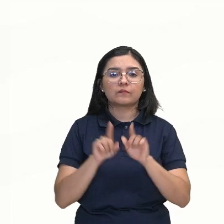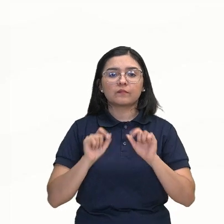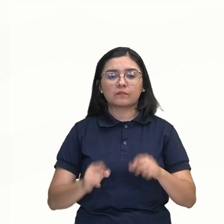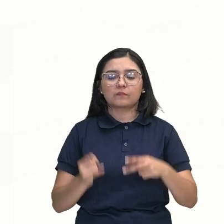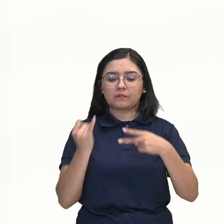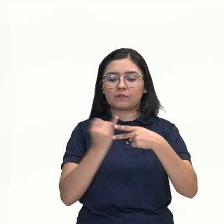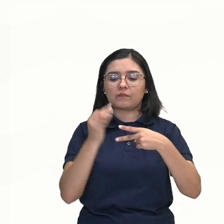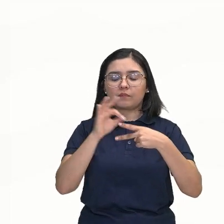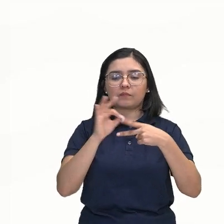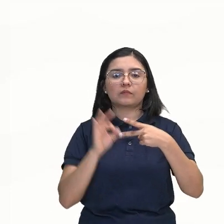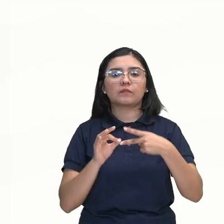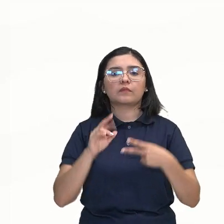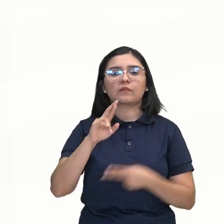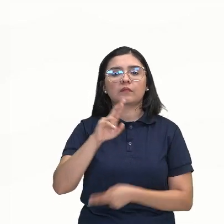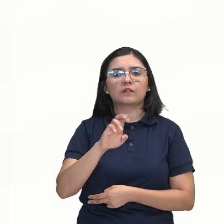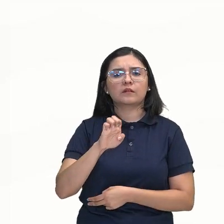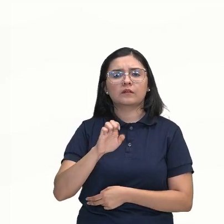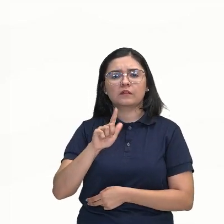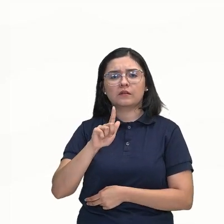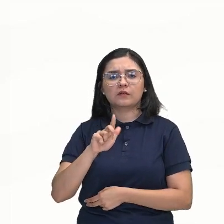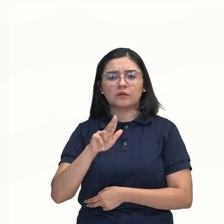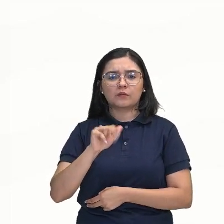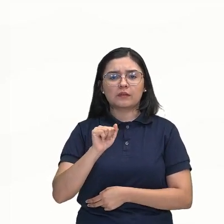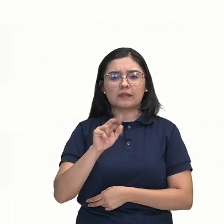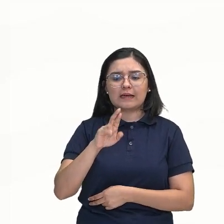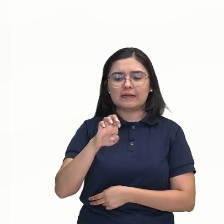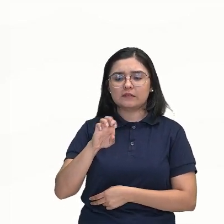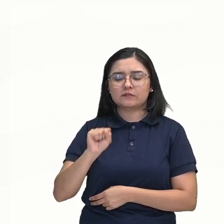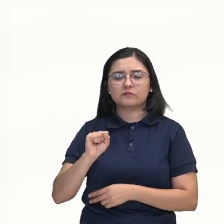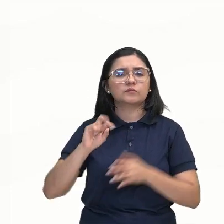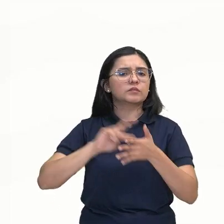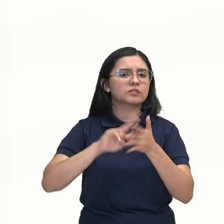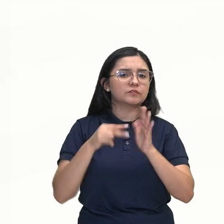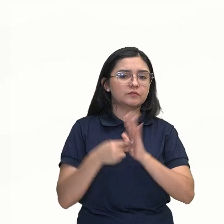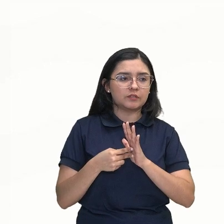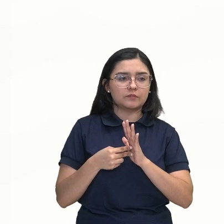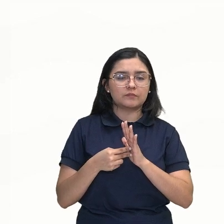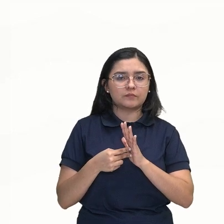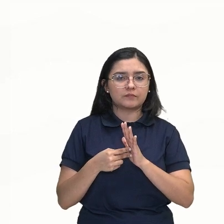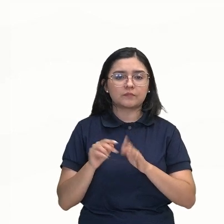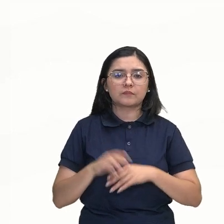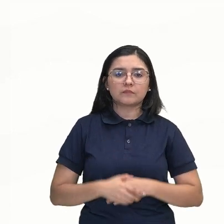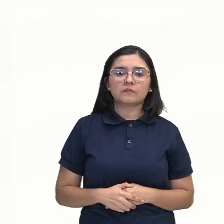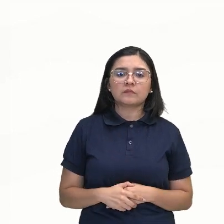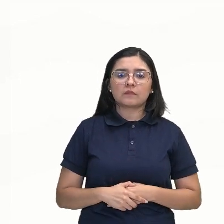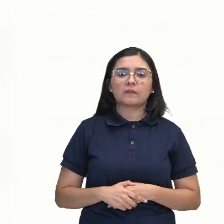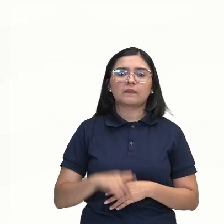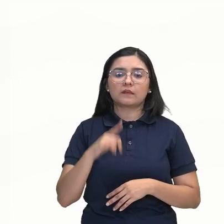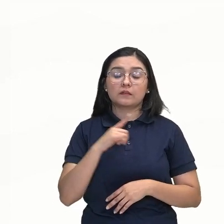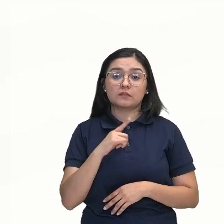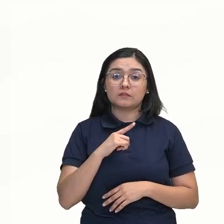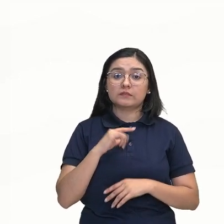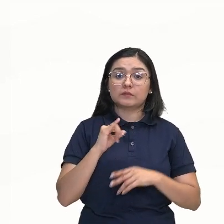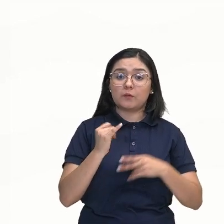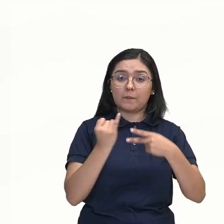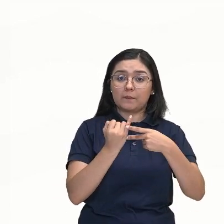polígonos regulares. O que são polígonos regulares? Um polígono se diz